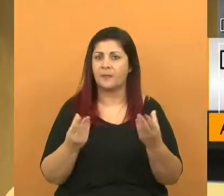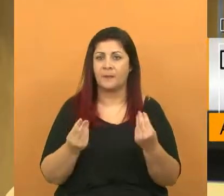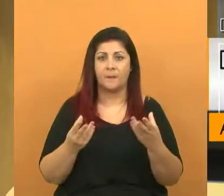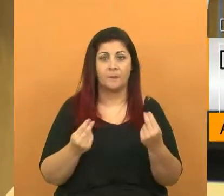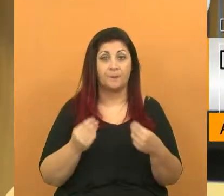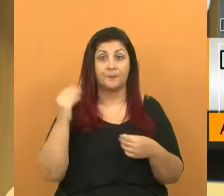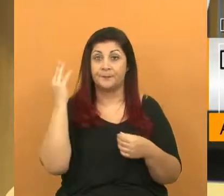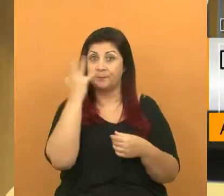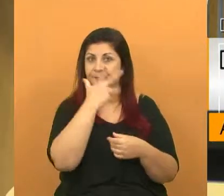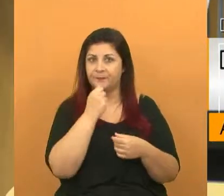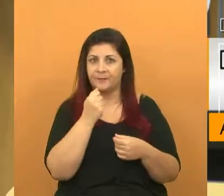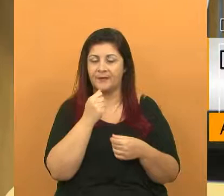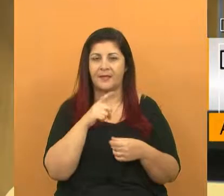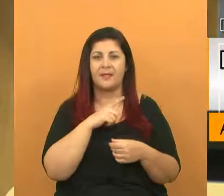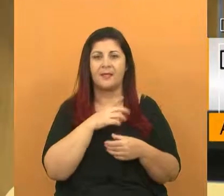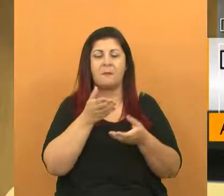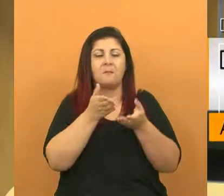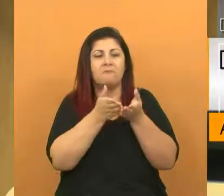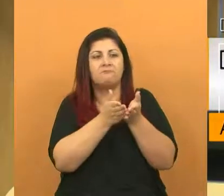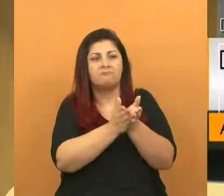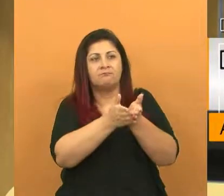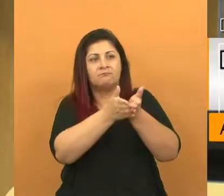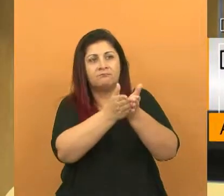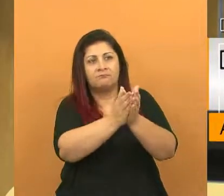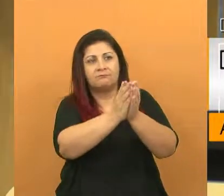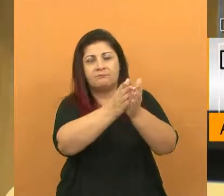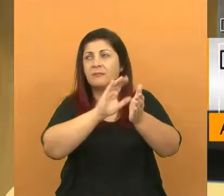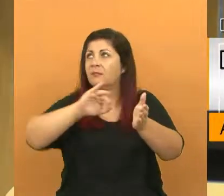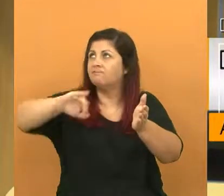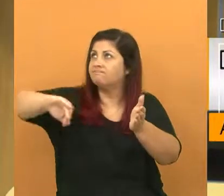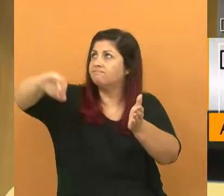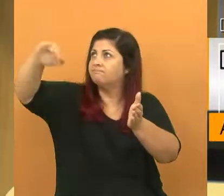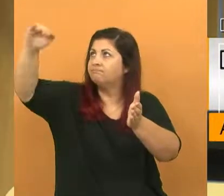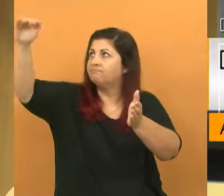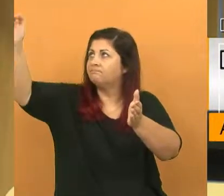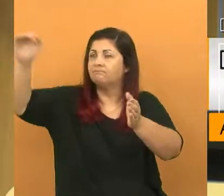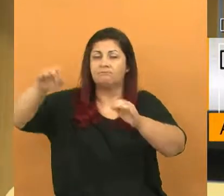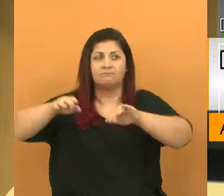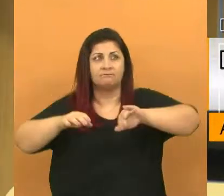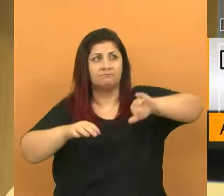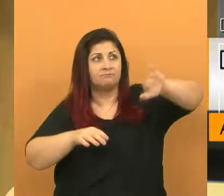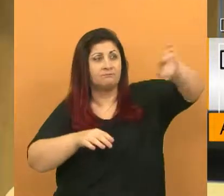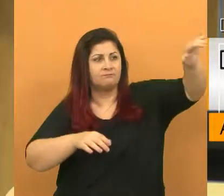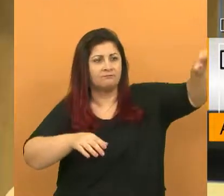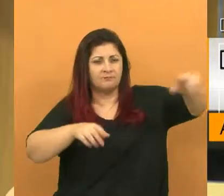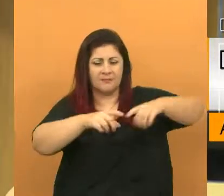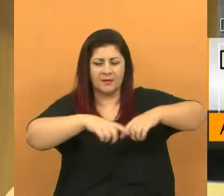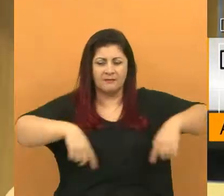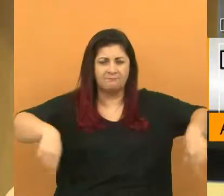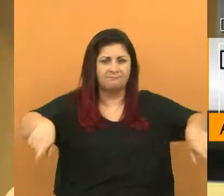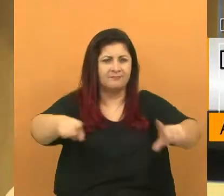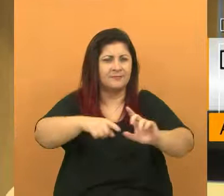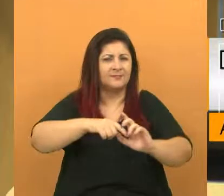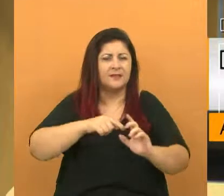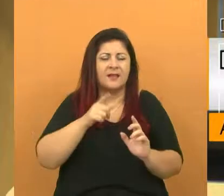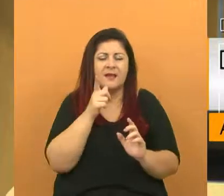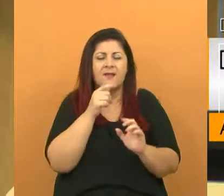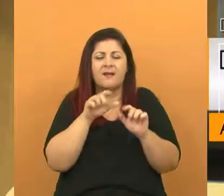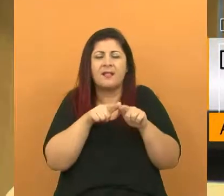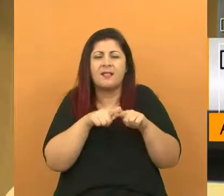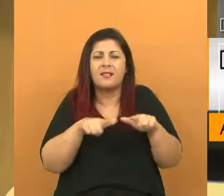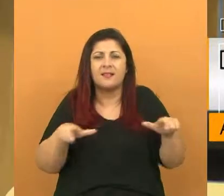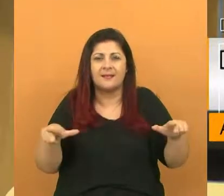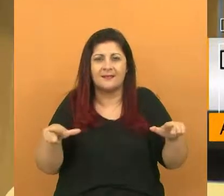preferência para o velejo cercada por grandes dunas com 15 quilômetros quadrados de água doce transparente também é